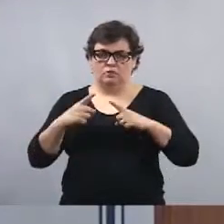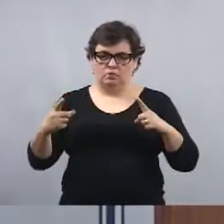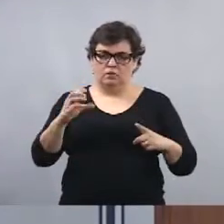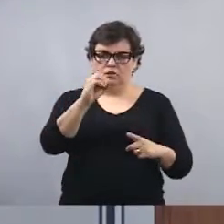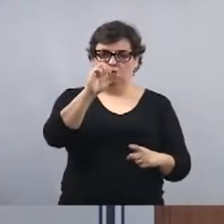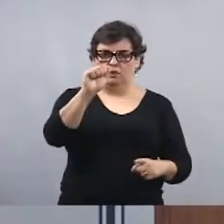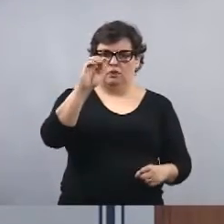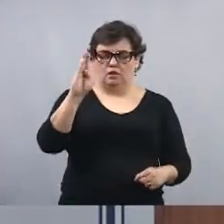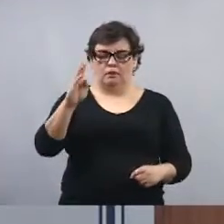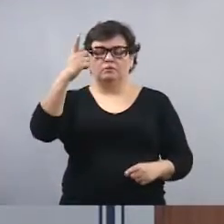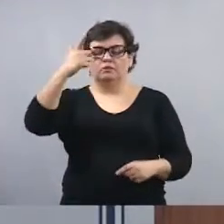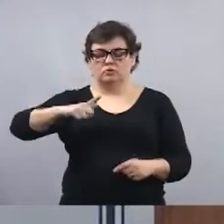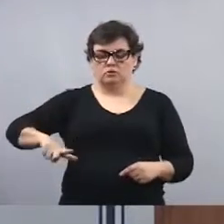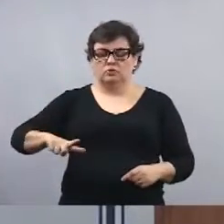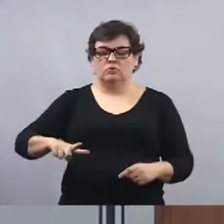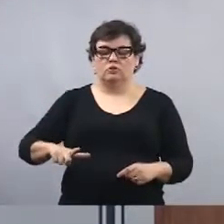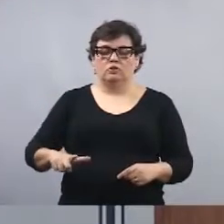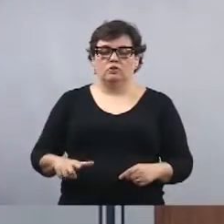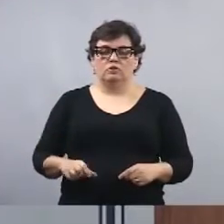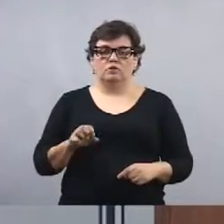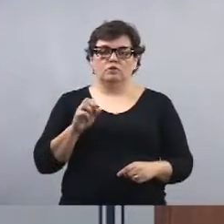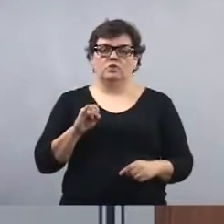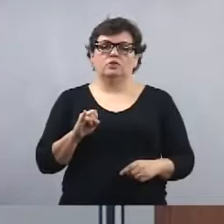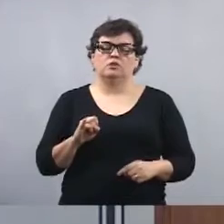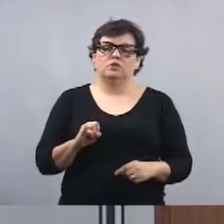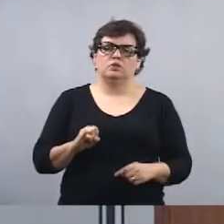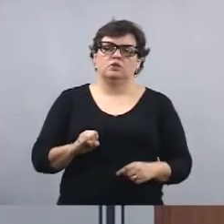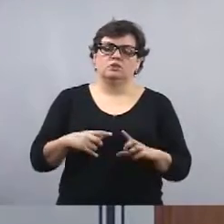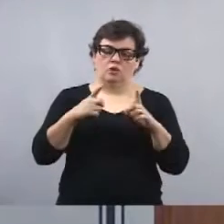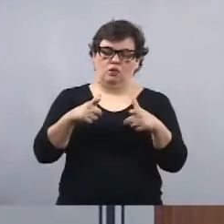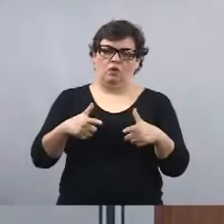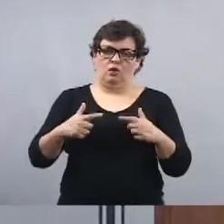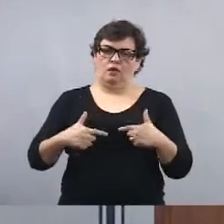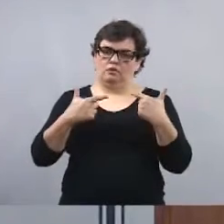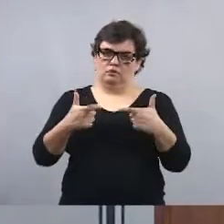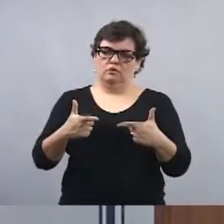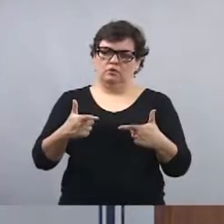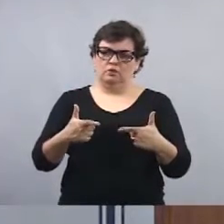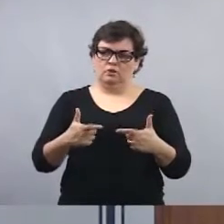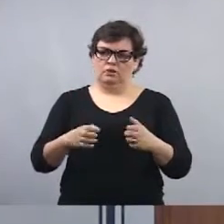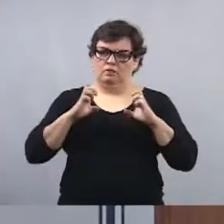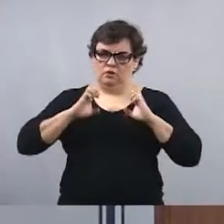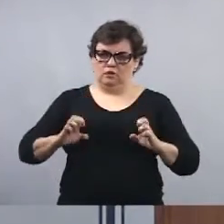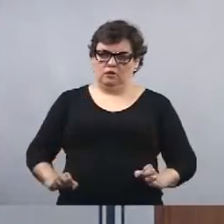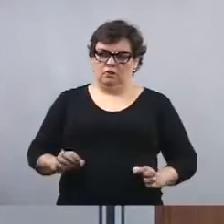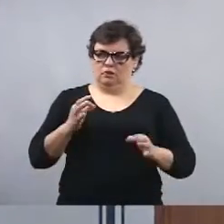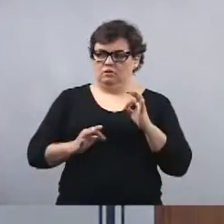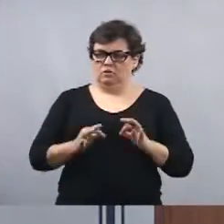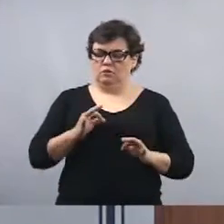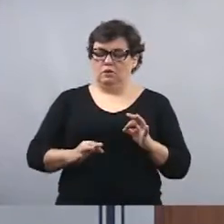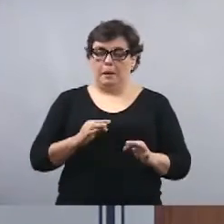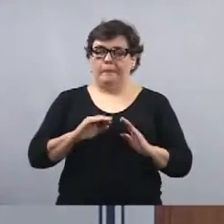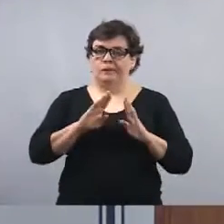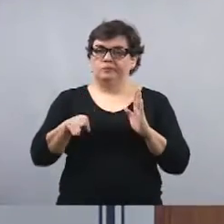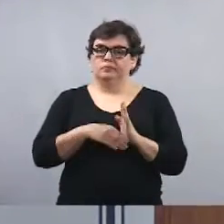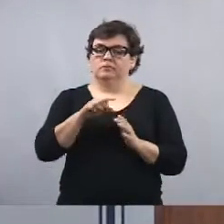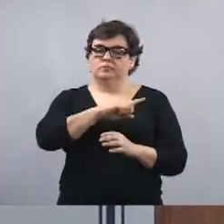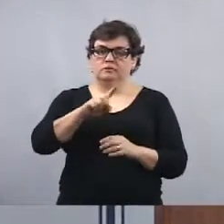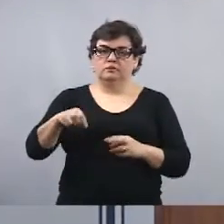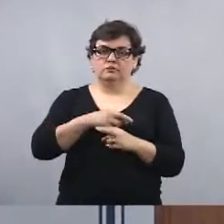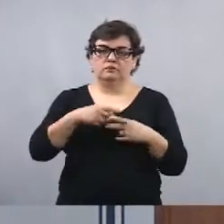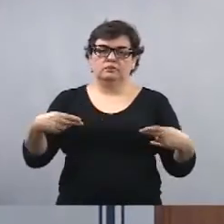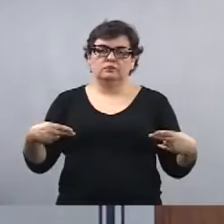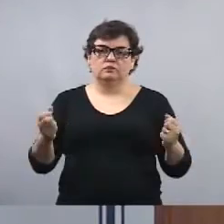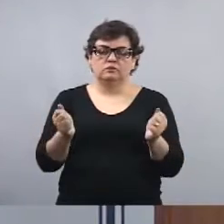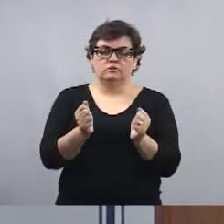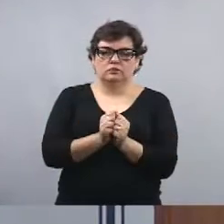história, mais uma vez se posiciona em defesa da moralidade e da justiça. Todos esses fatos, associados a tantas demandas